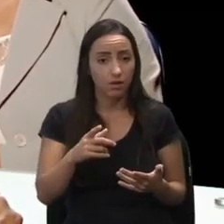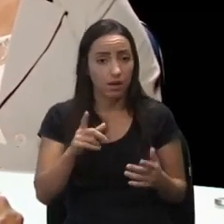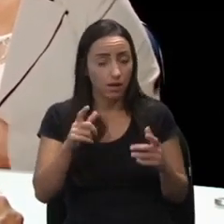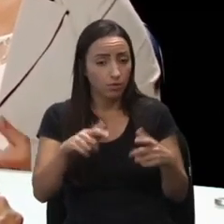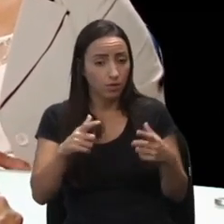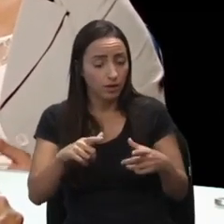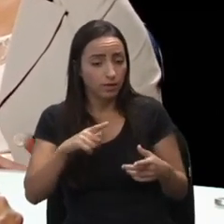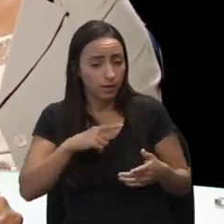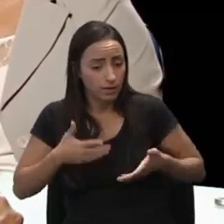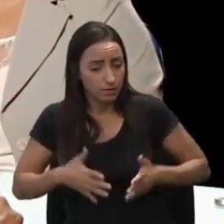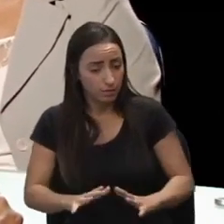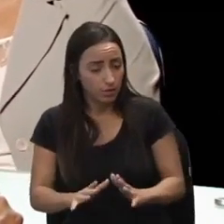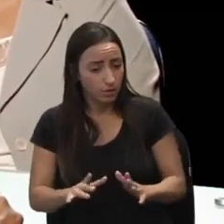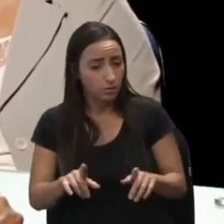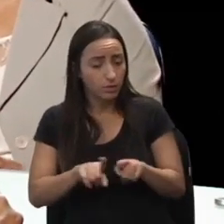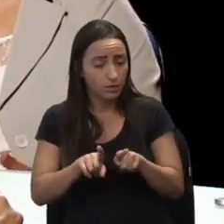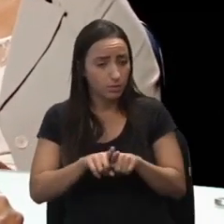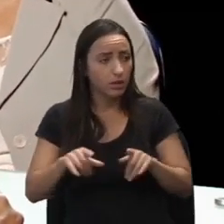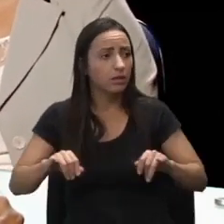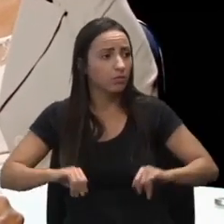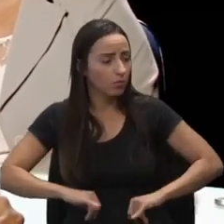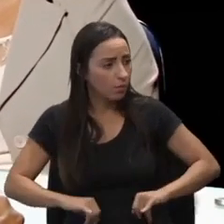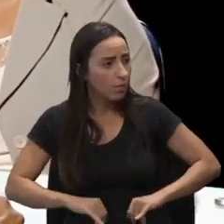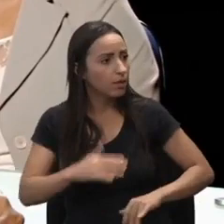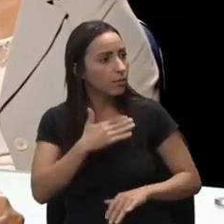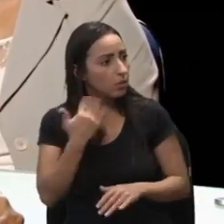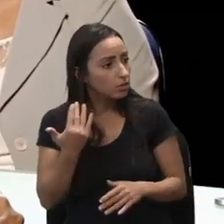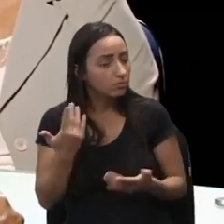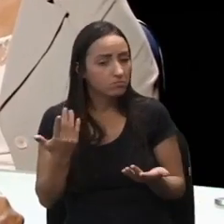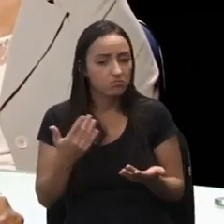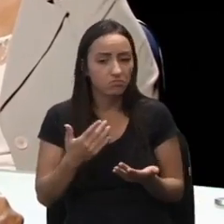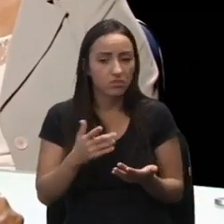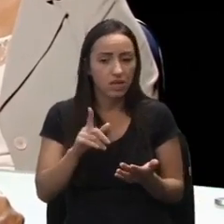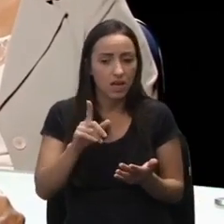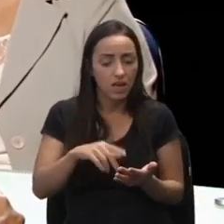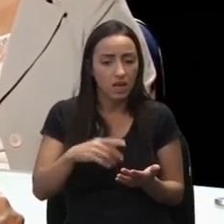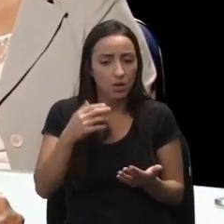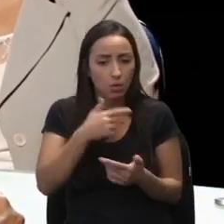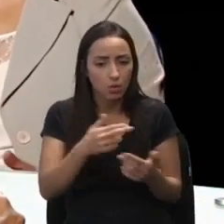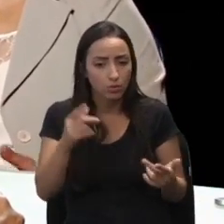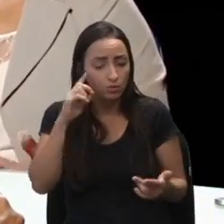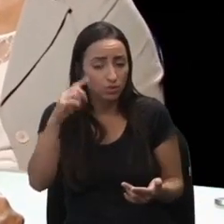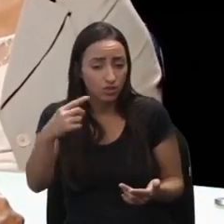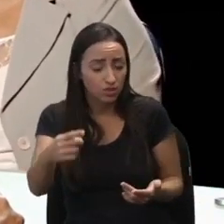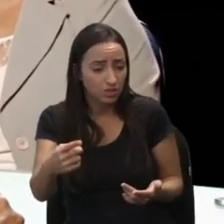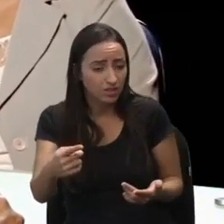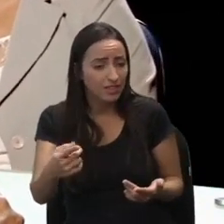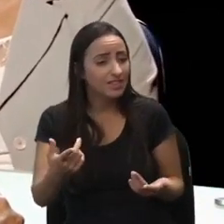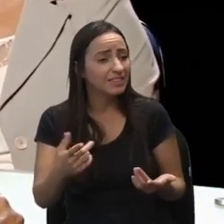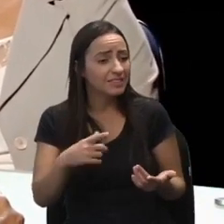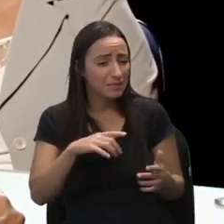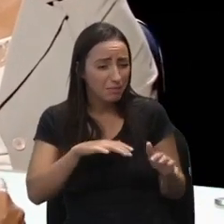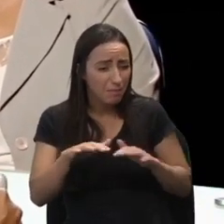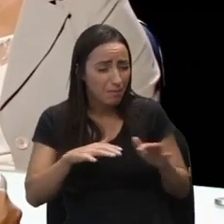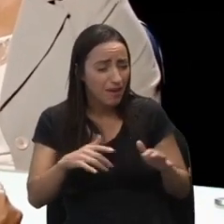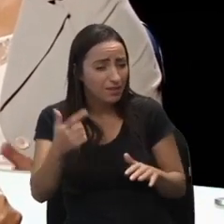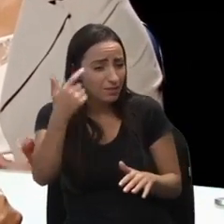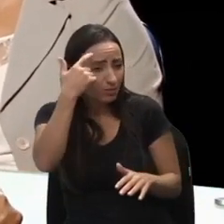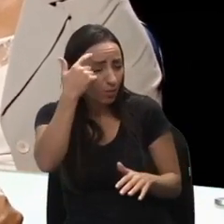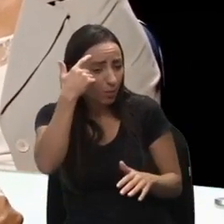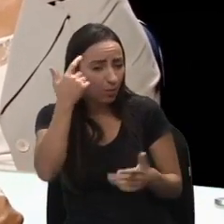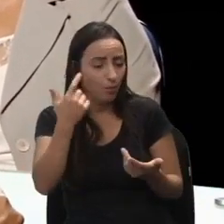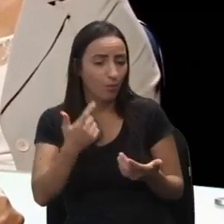e sofrimento e morte, né? Então, essas questões do dia a dia na vida das pessoas mexem muito com o psiquismo